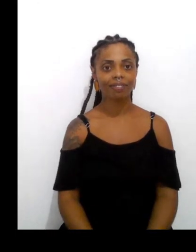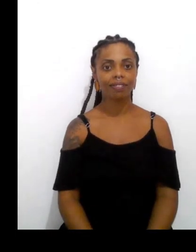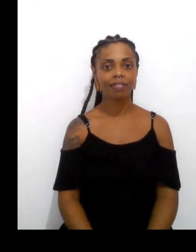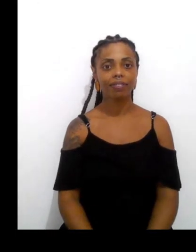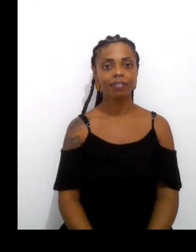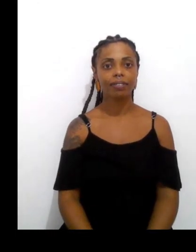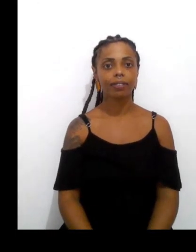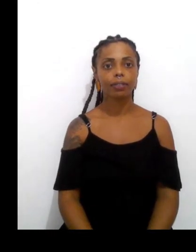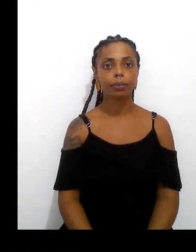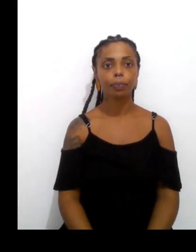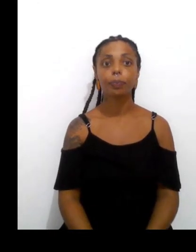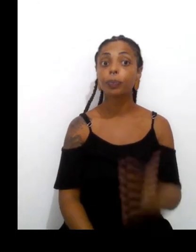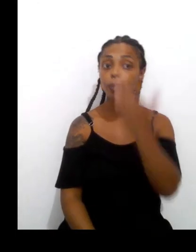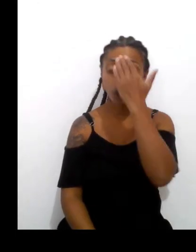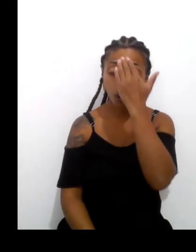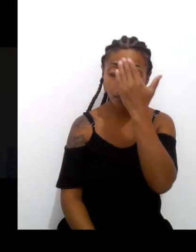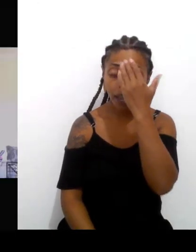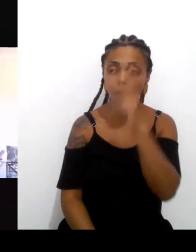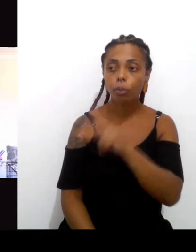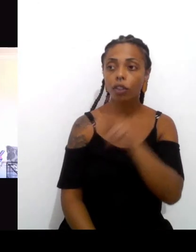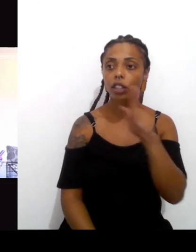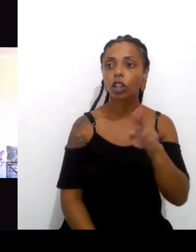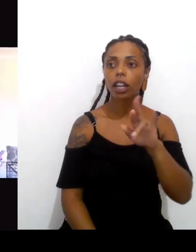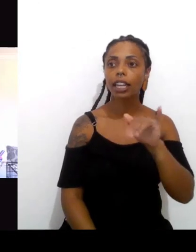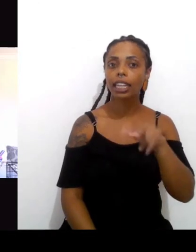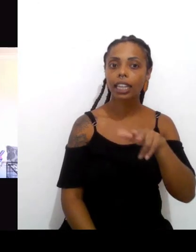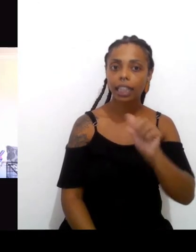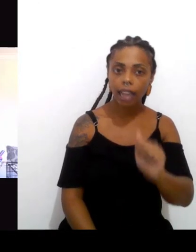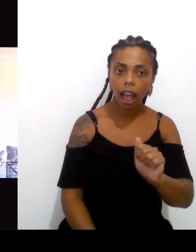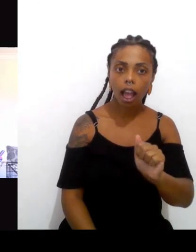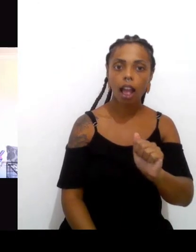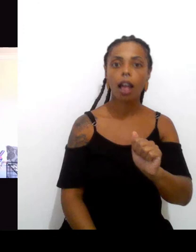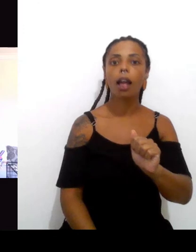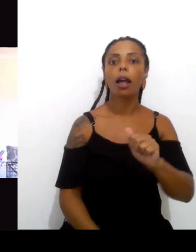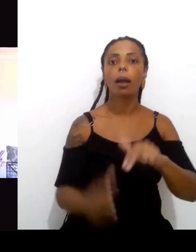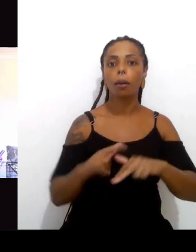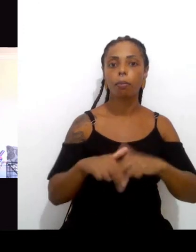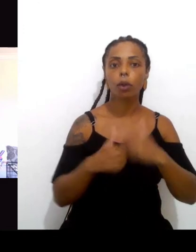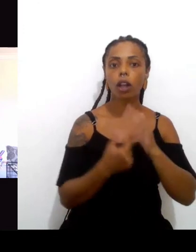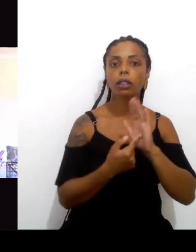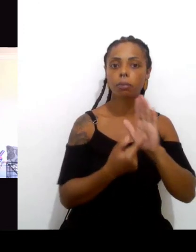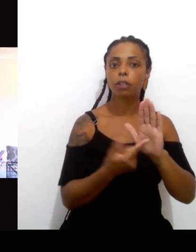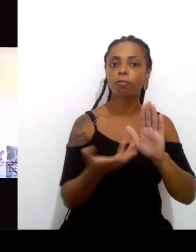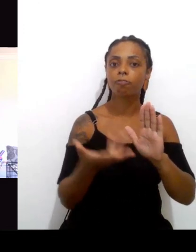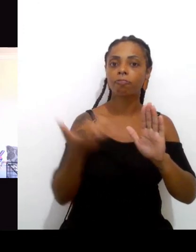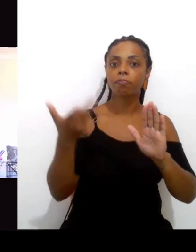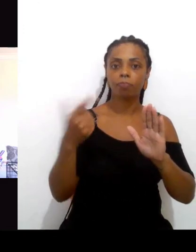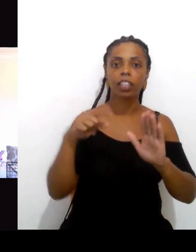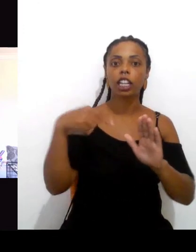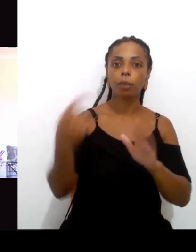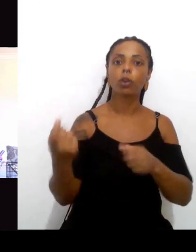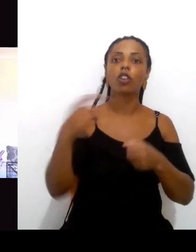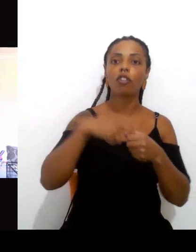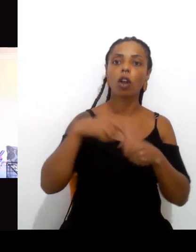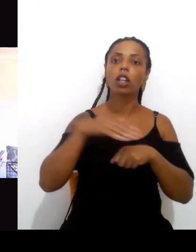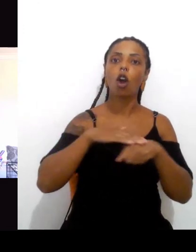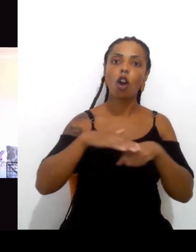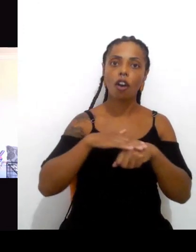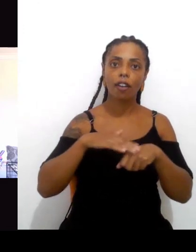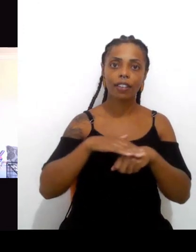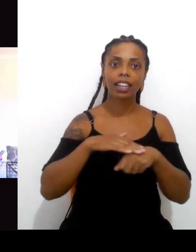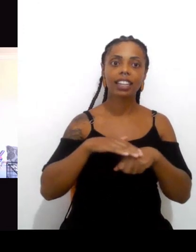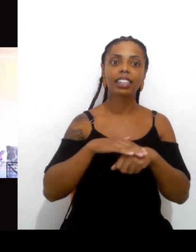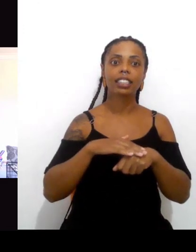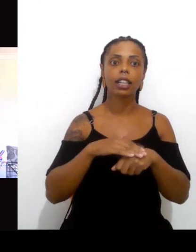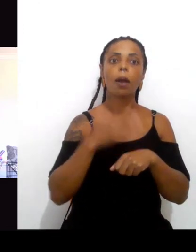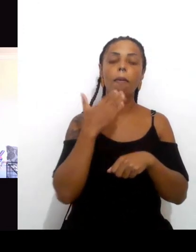Muito obrigado professora rima pela excelente apresentação daqui a pouco a gente vai voltar a conversar com ela eu peço aos